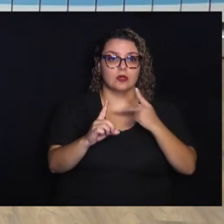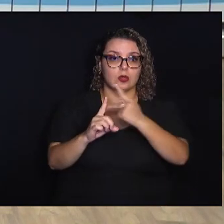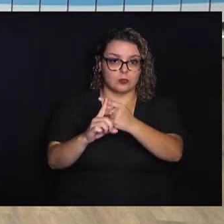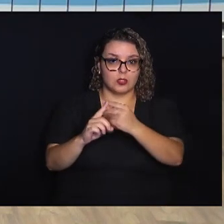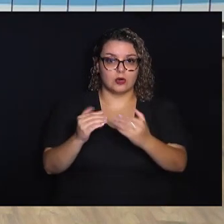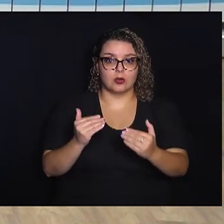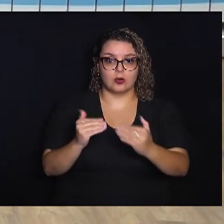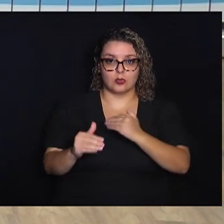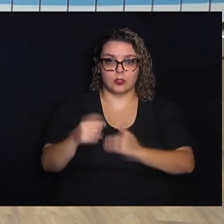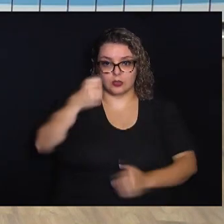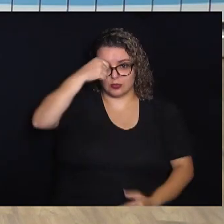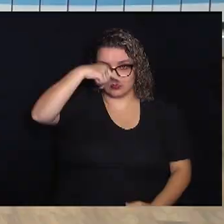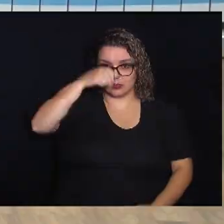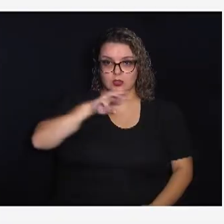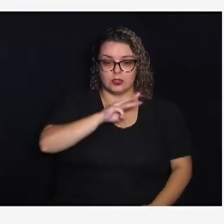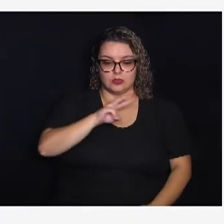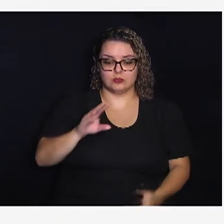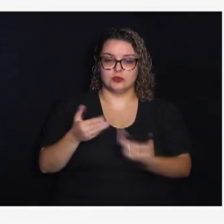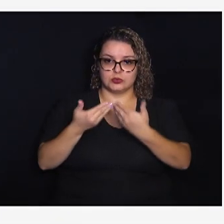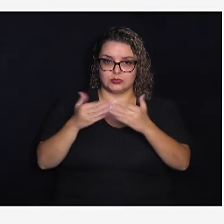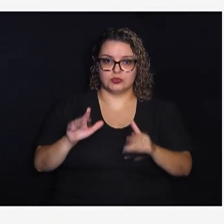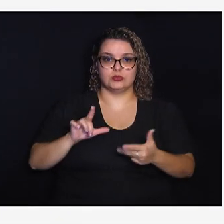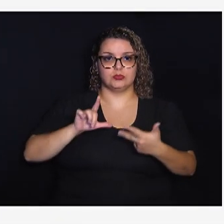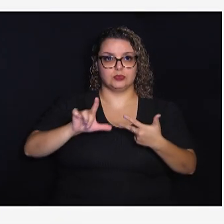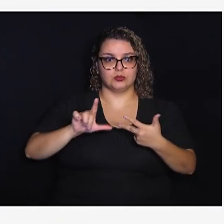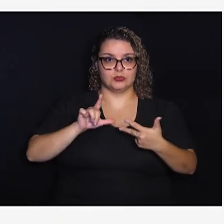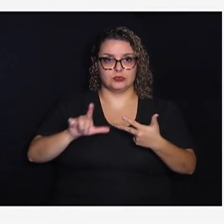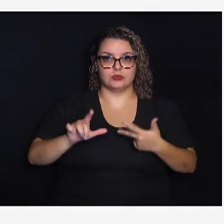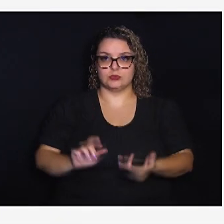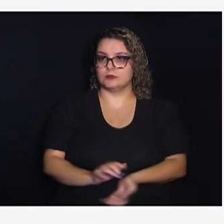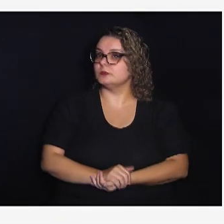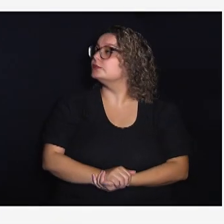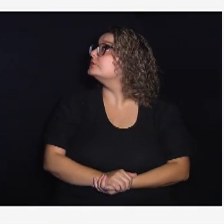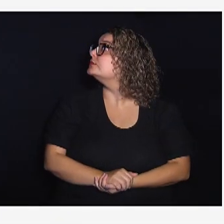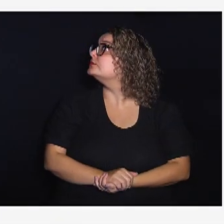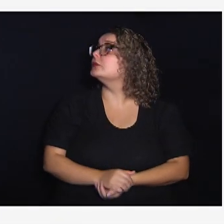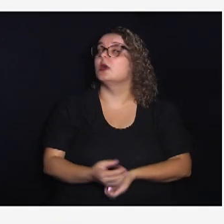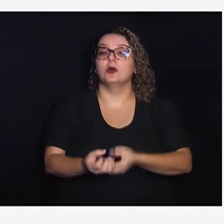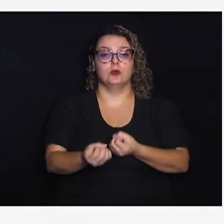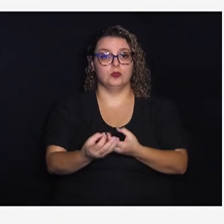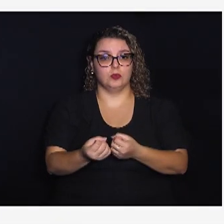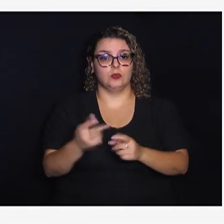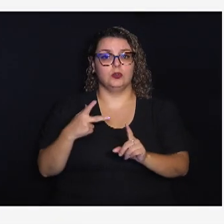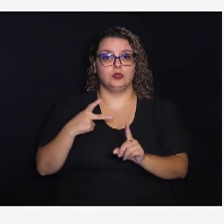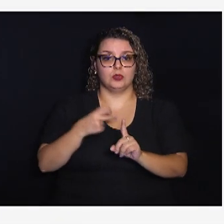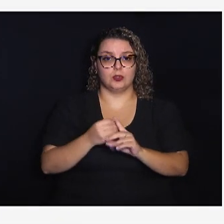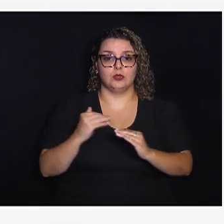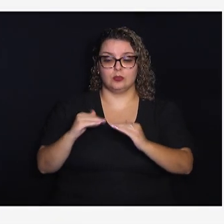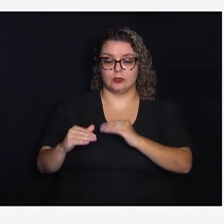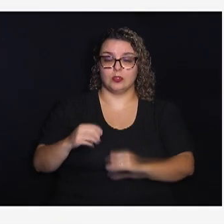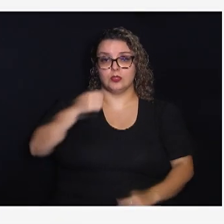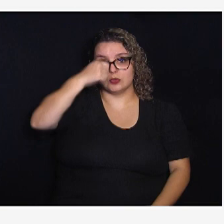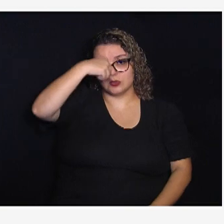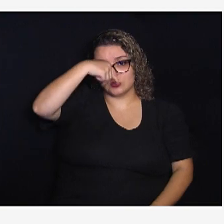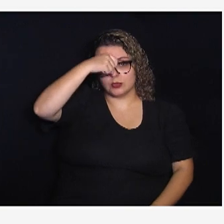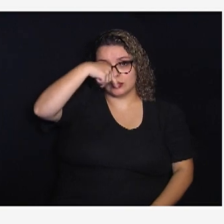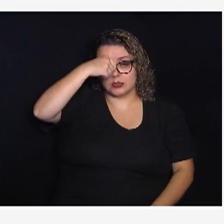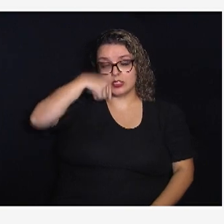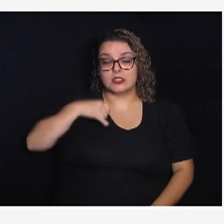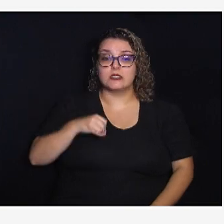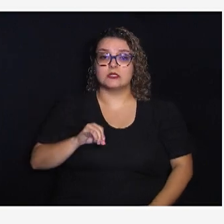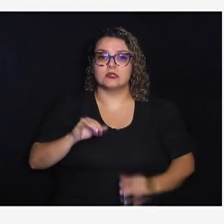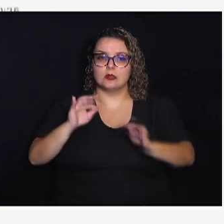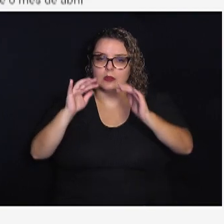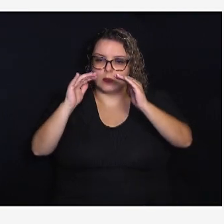gripe. Site aberto aqui do Legislativo com a informação de vacina contra a gripe. E aí, se a gente